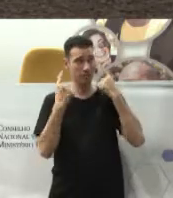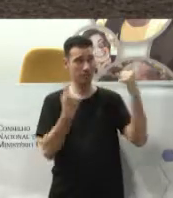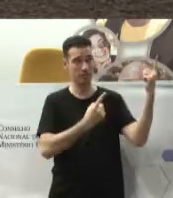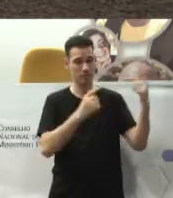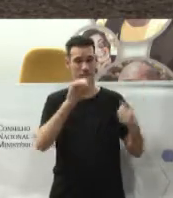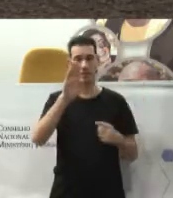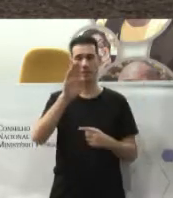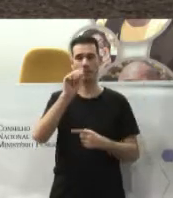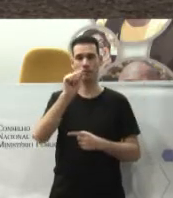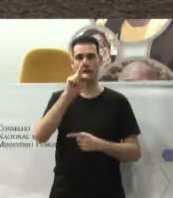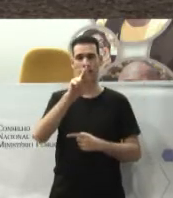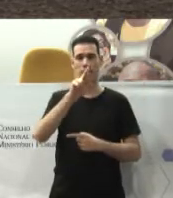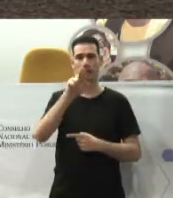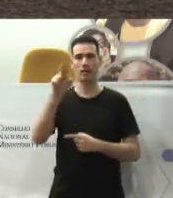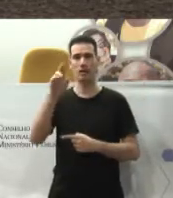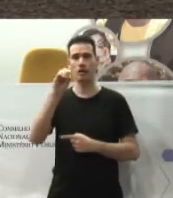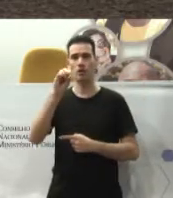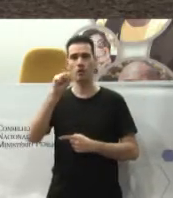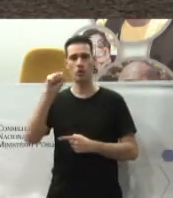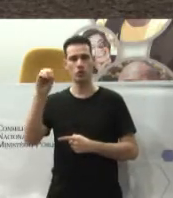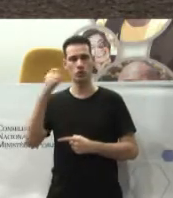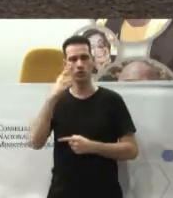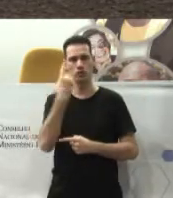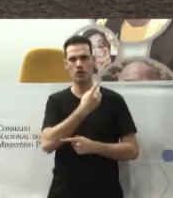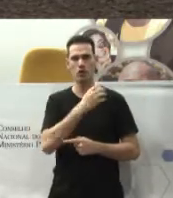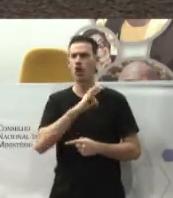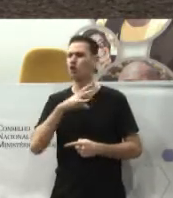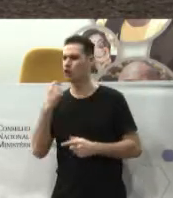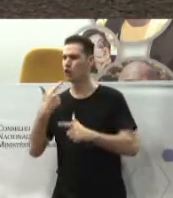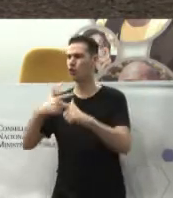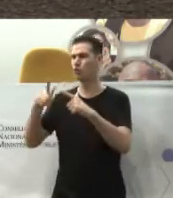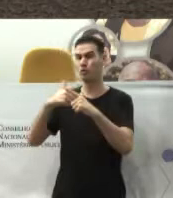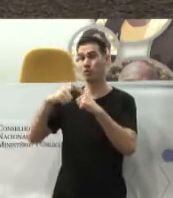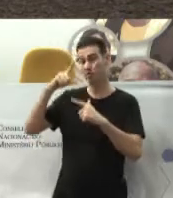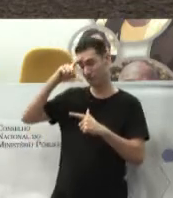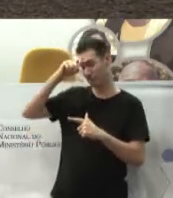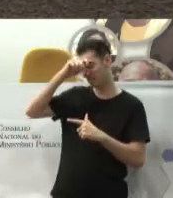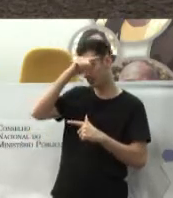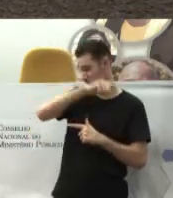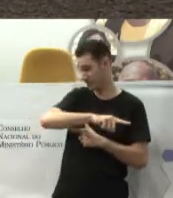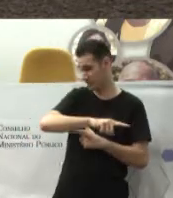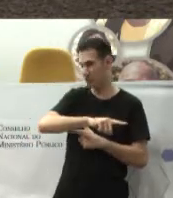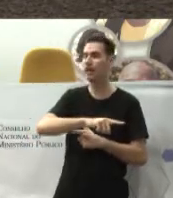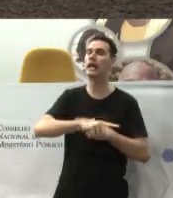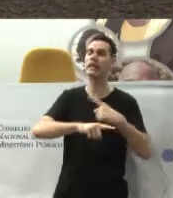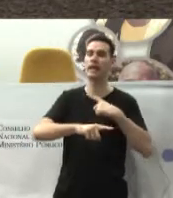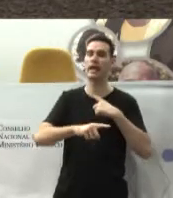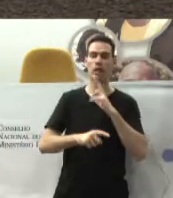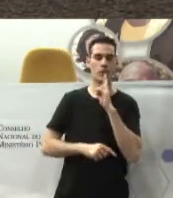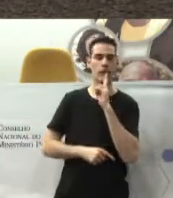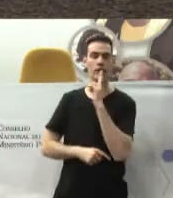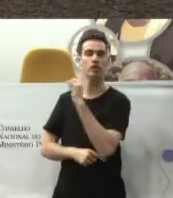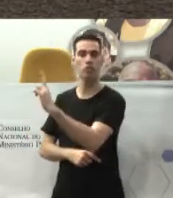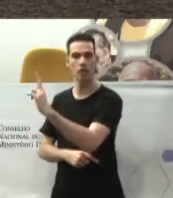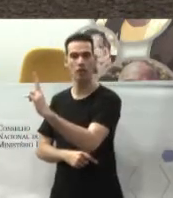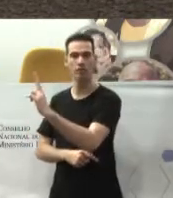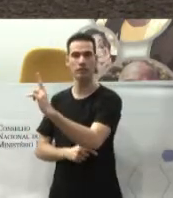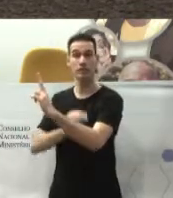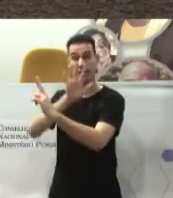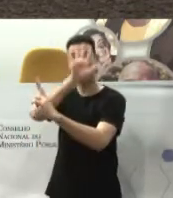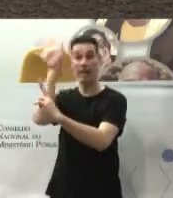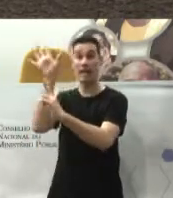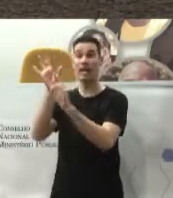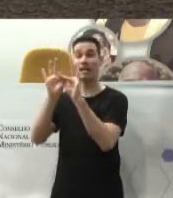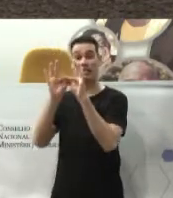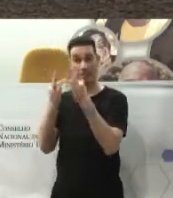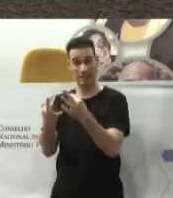Barroso tem citado muito, que é: para todo problema complexo, há uma resposta clara, simples e errada. O